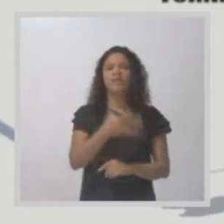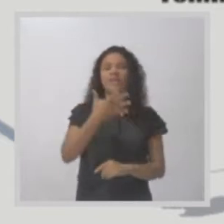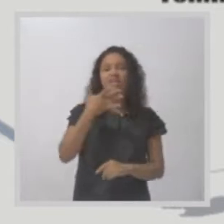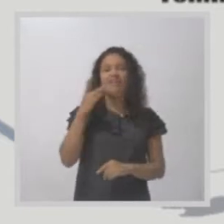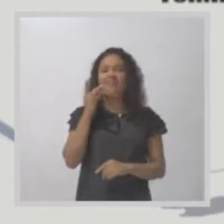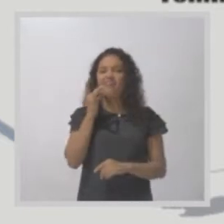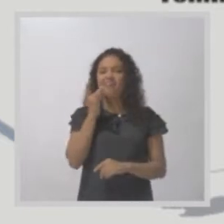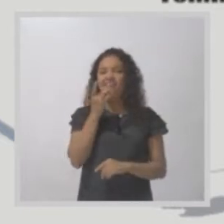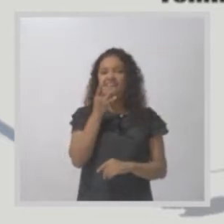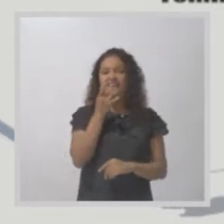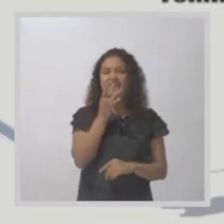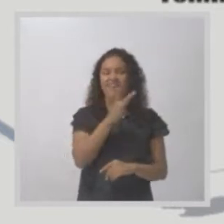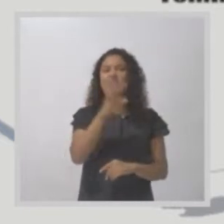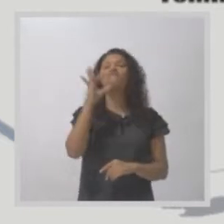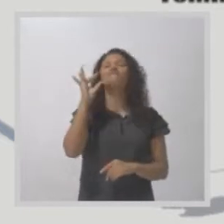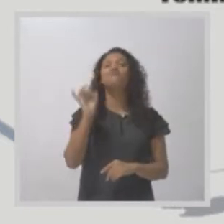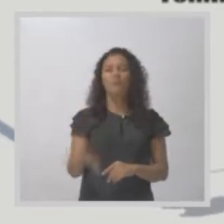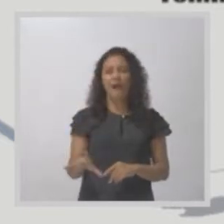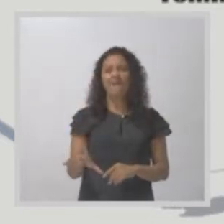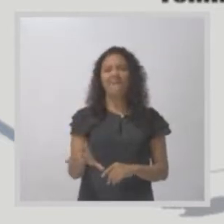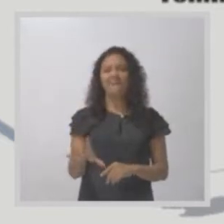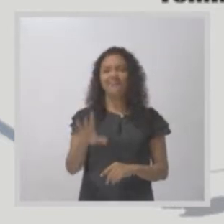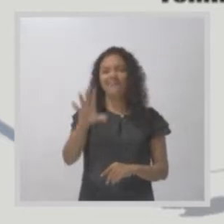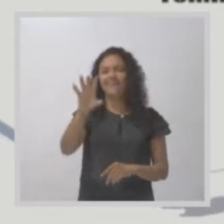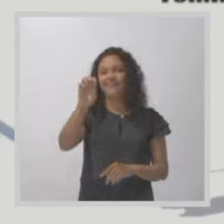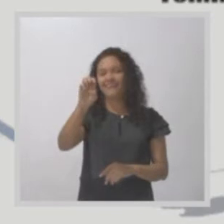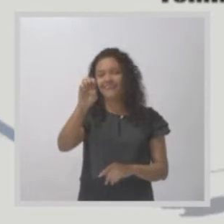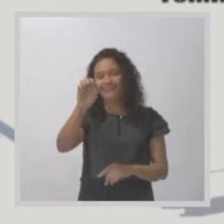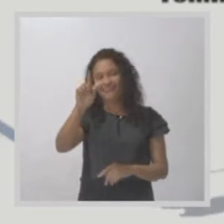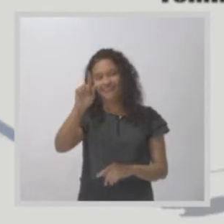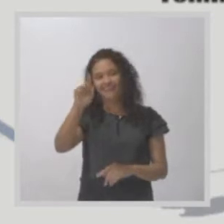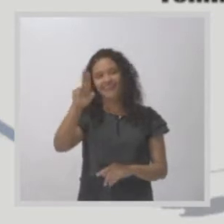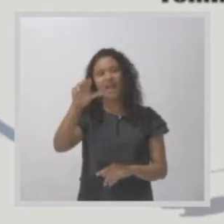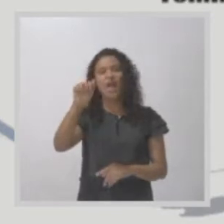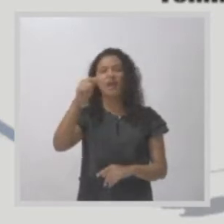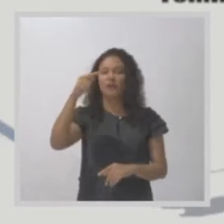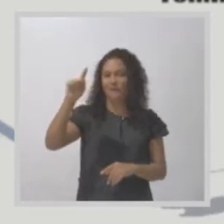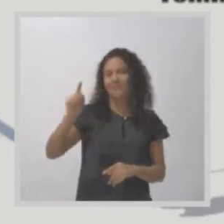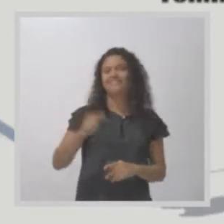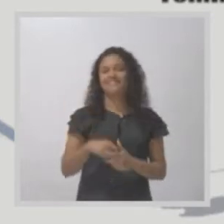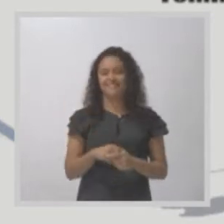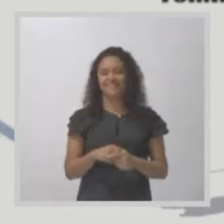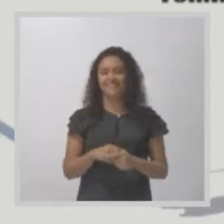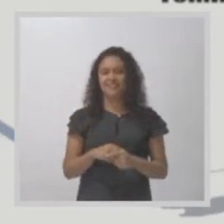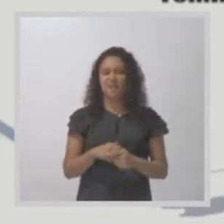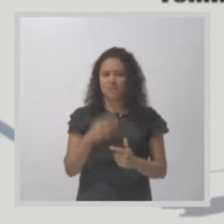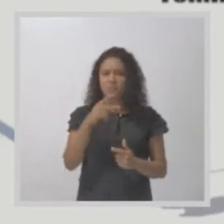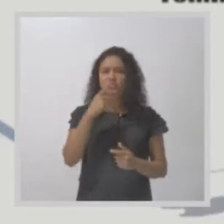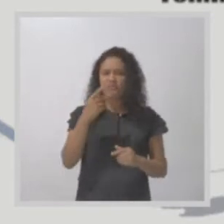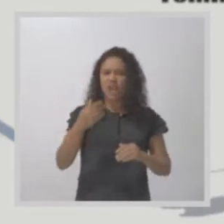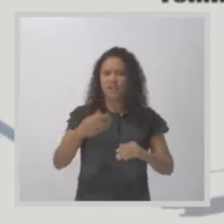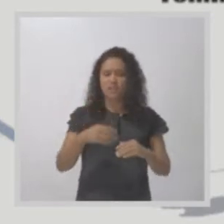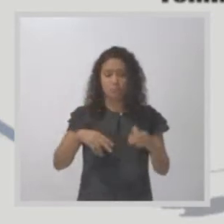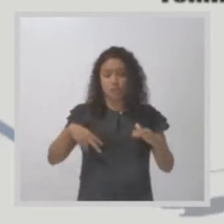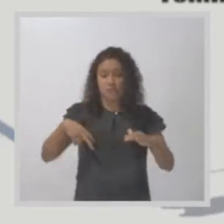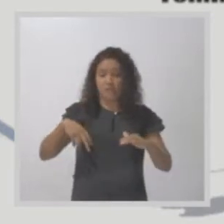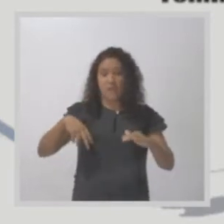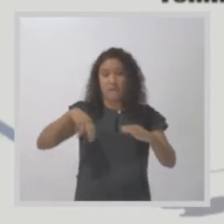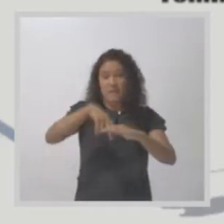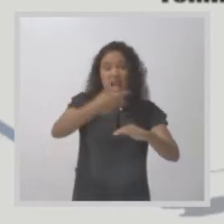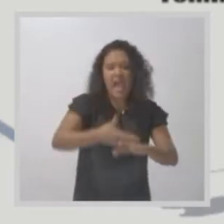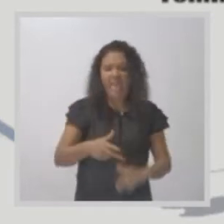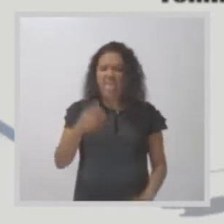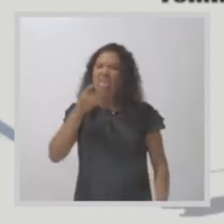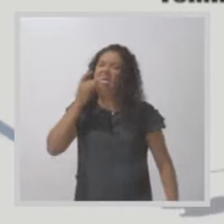é muito comum. A gente tropeça, a gente pode falar égua. A gente se assusta, nós falamos